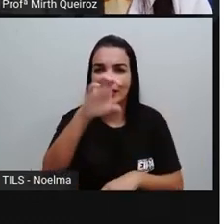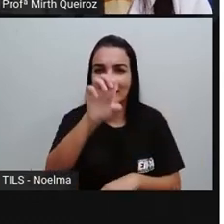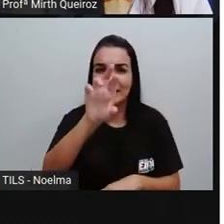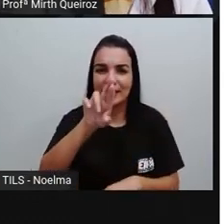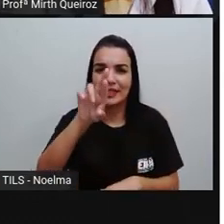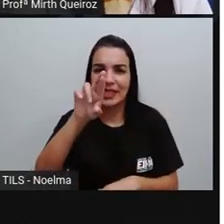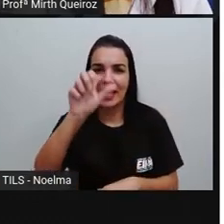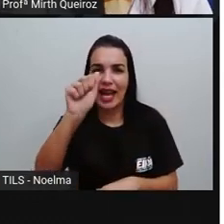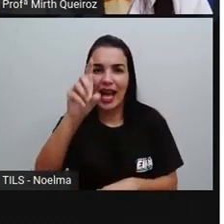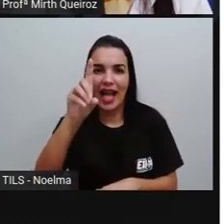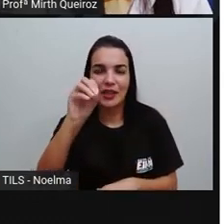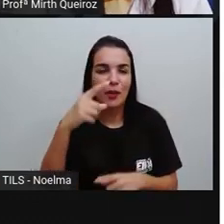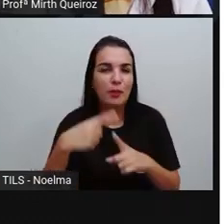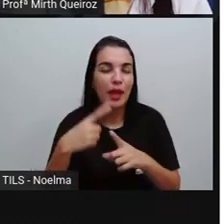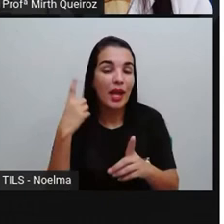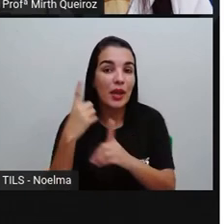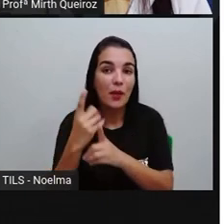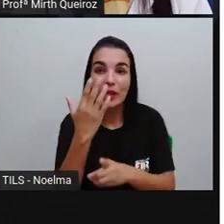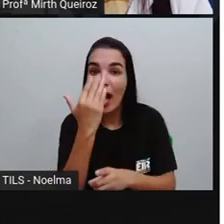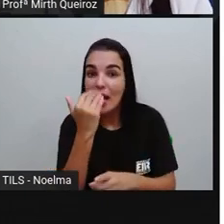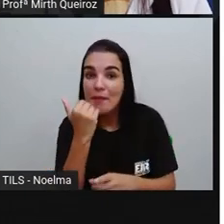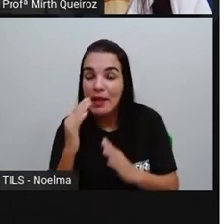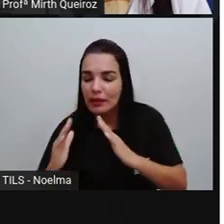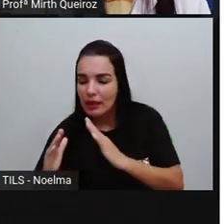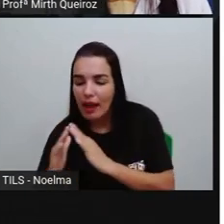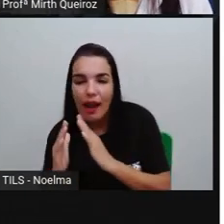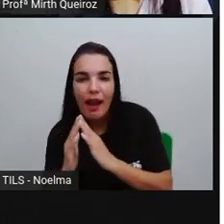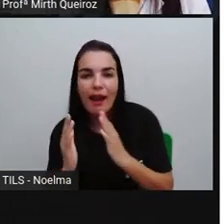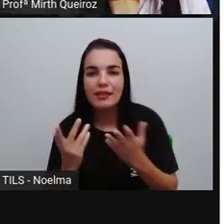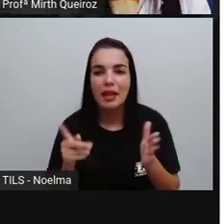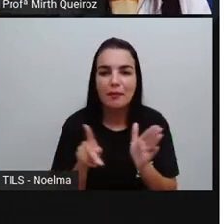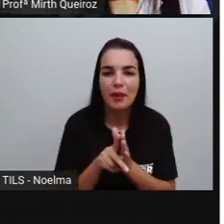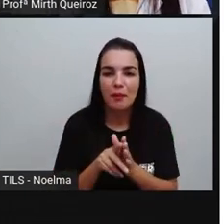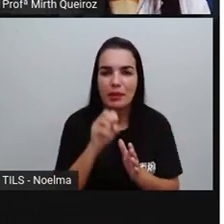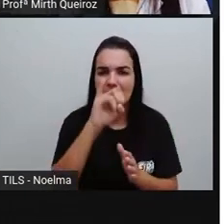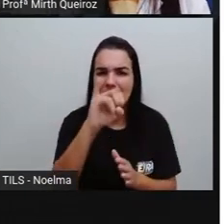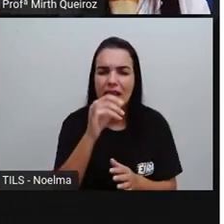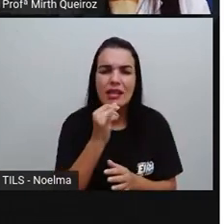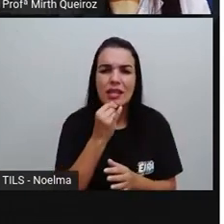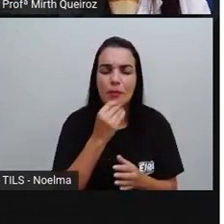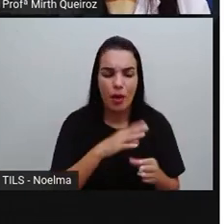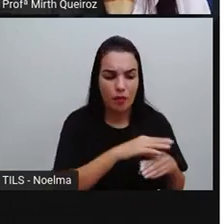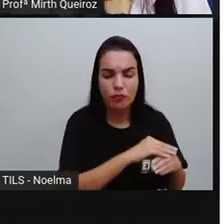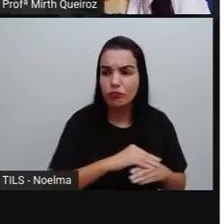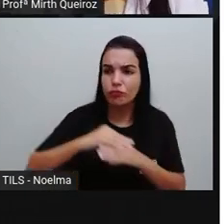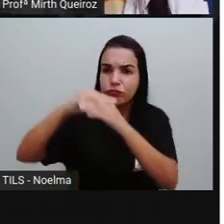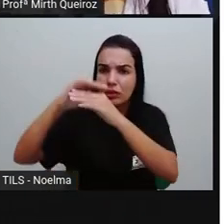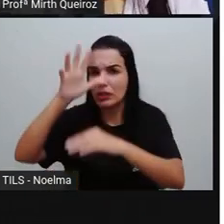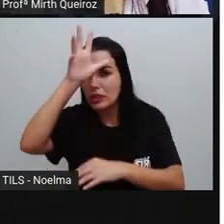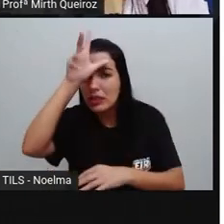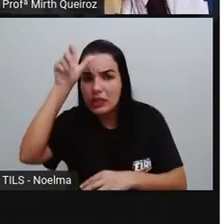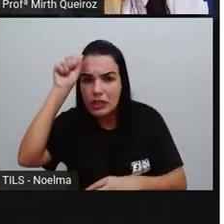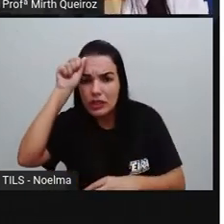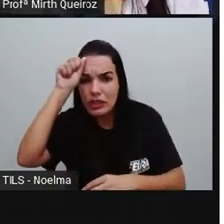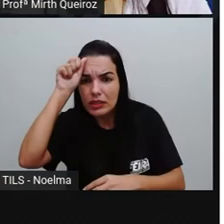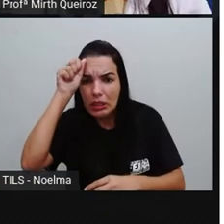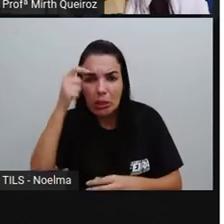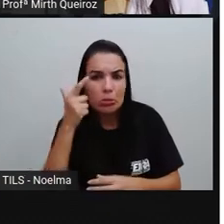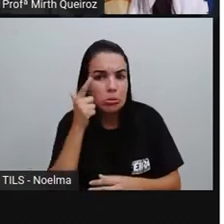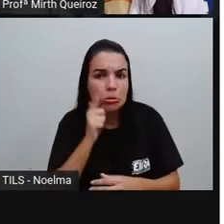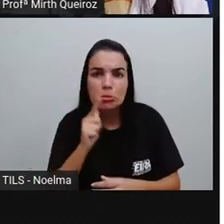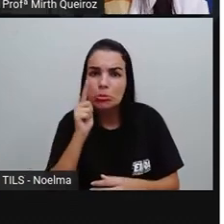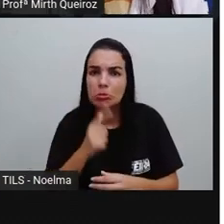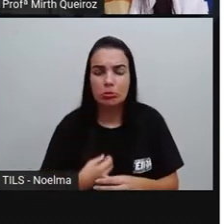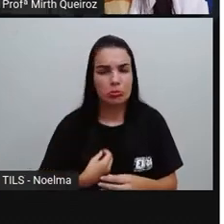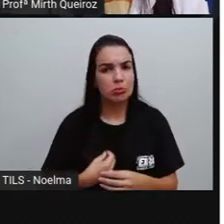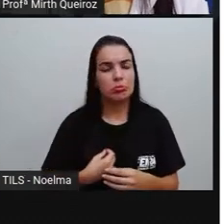ambiente alimento e abrigos necessários. Imagine aí se ele for colocado na floresta amazônica, onde ele não teria, nesse caso, as mesmas